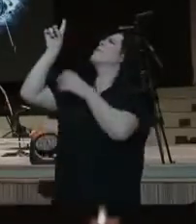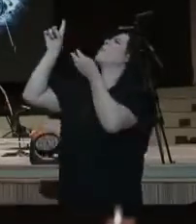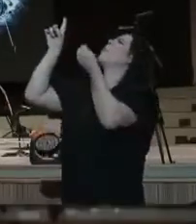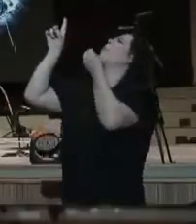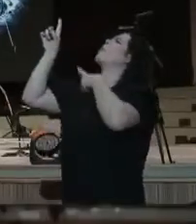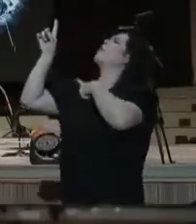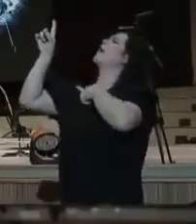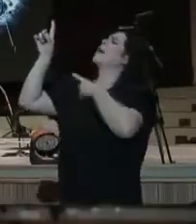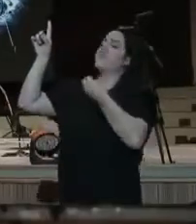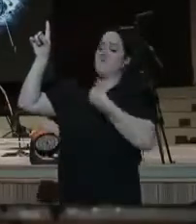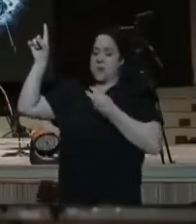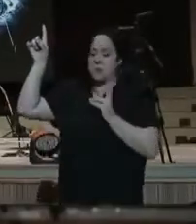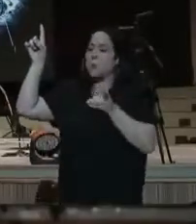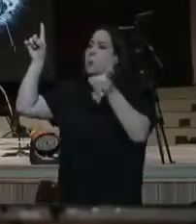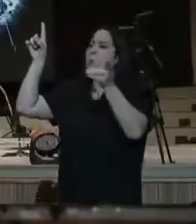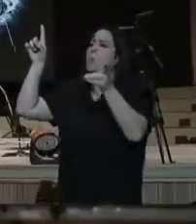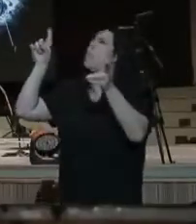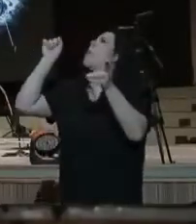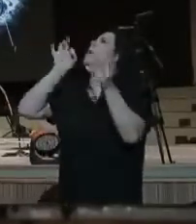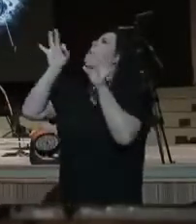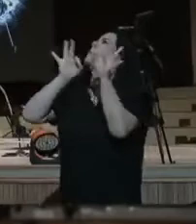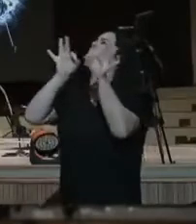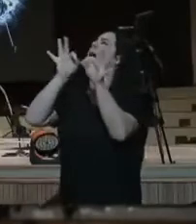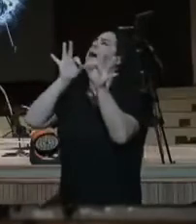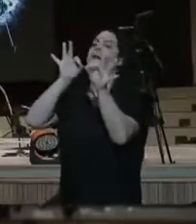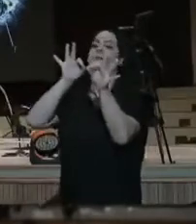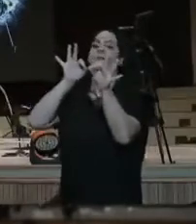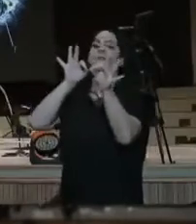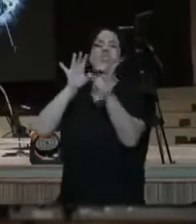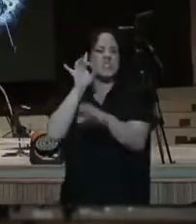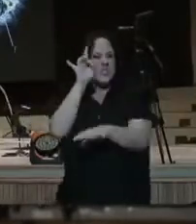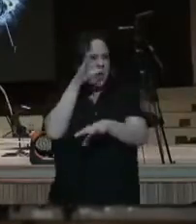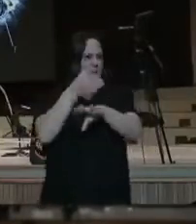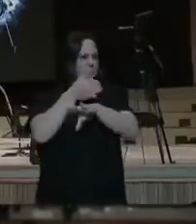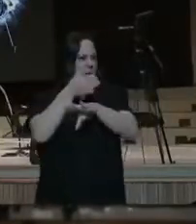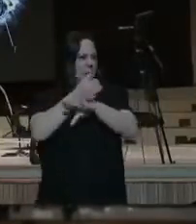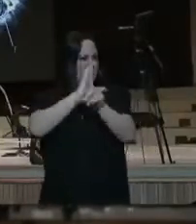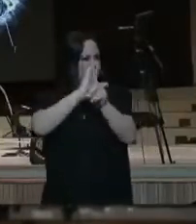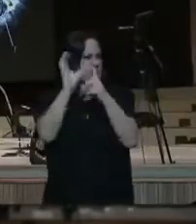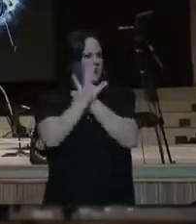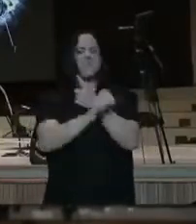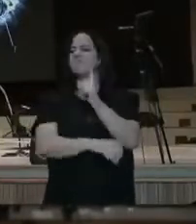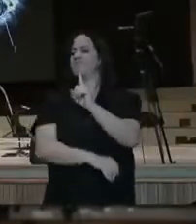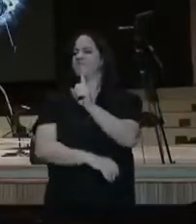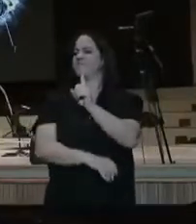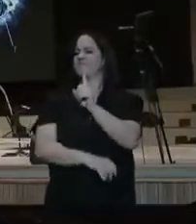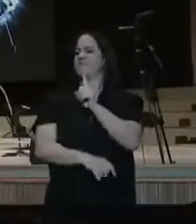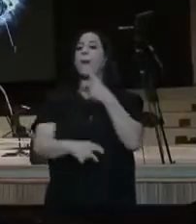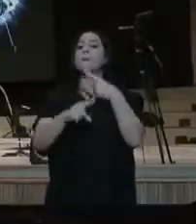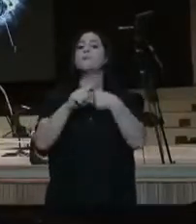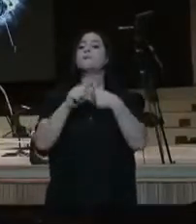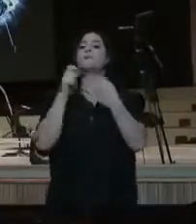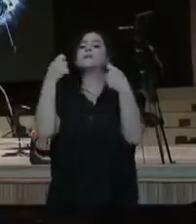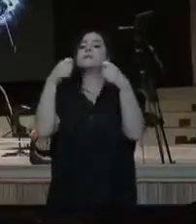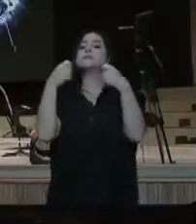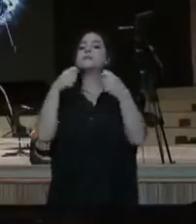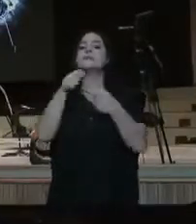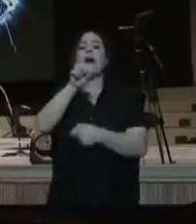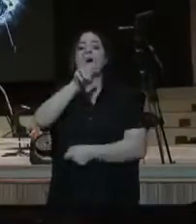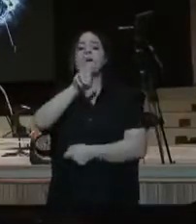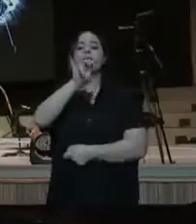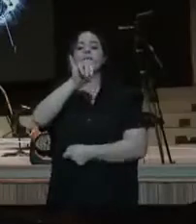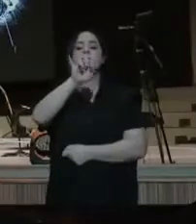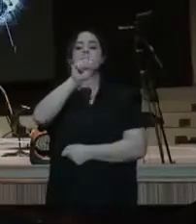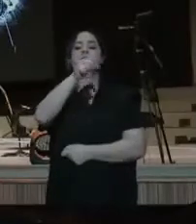muito mais do que freqüenta um culto porque a gente precisa de visão eu vou te dizer